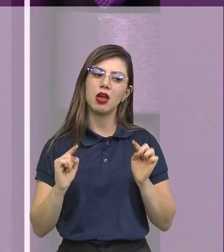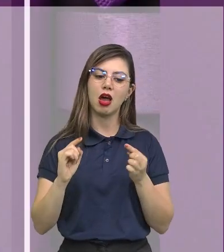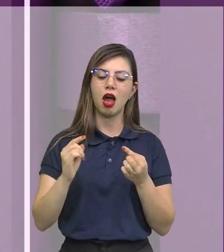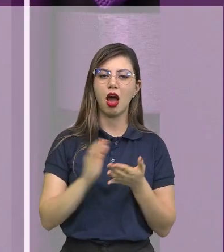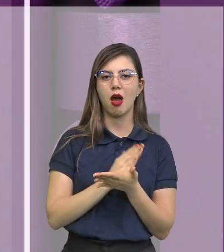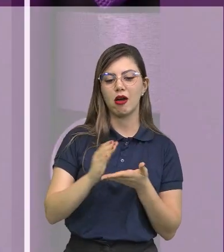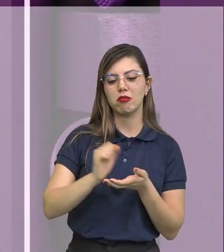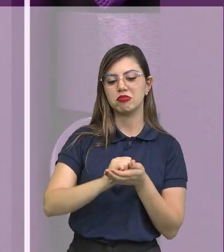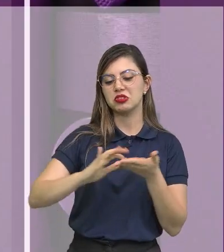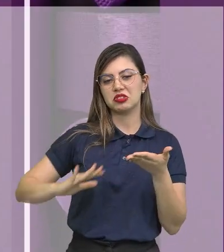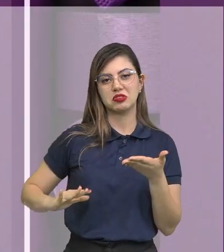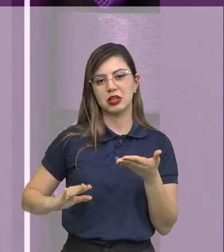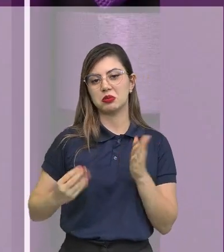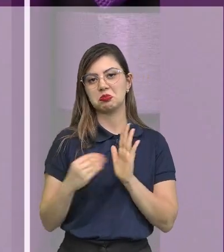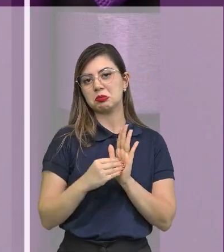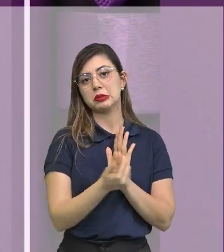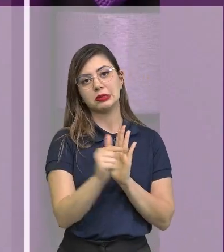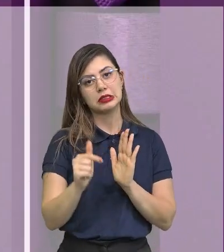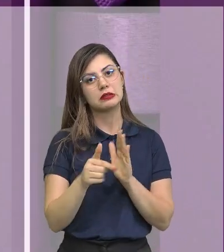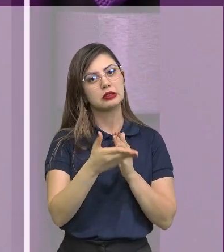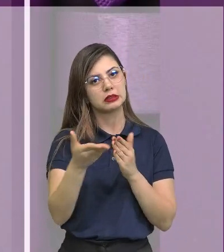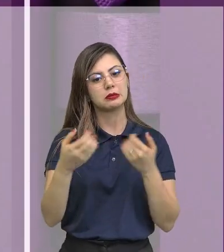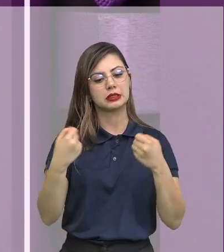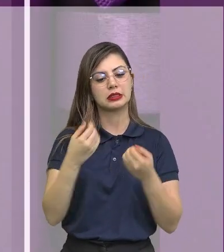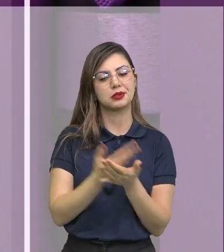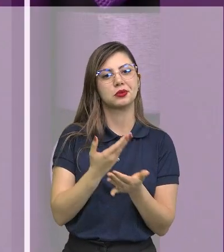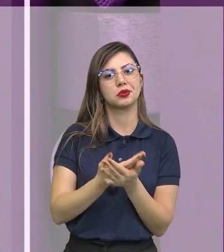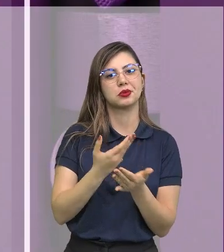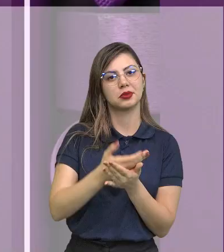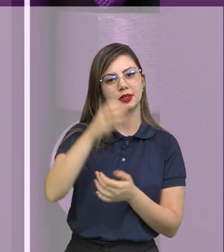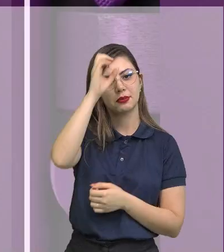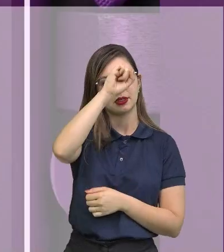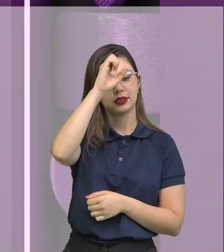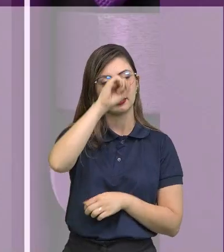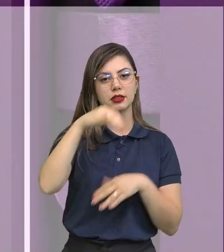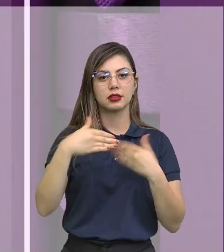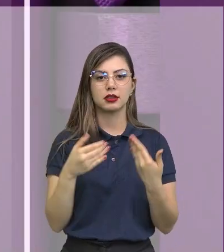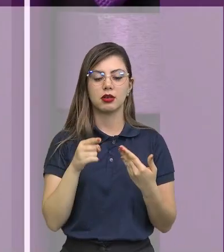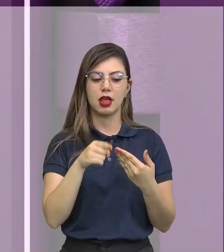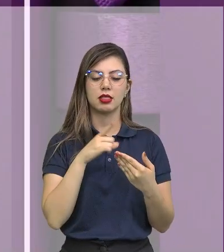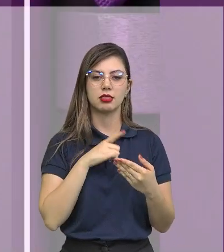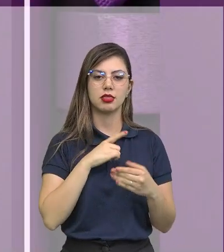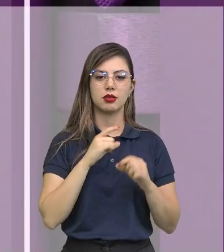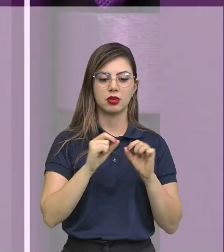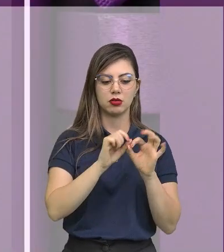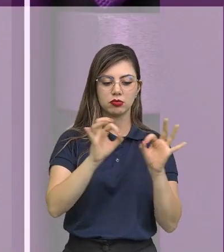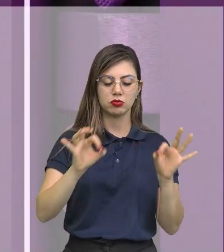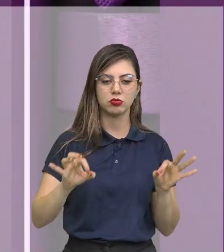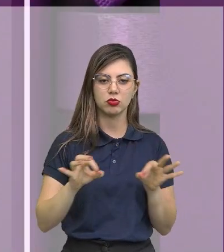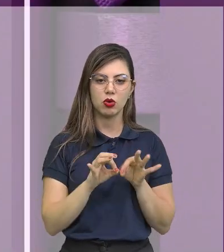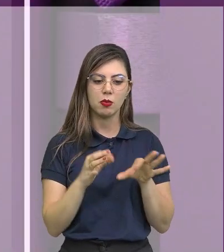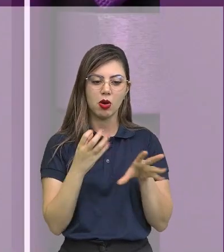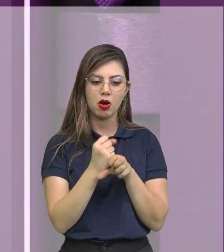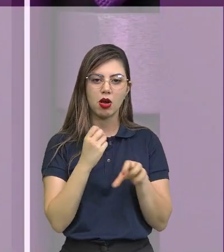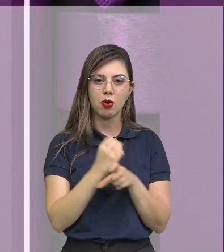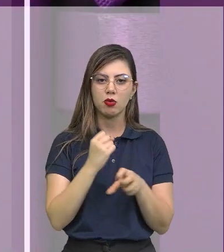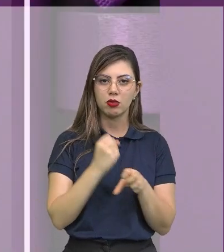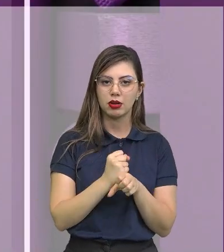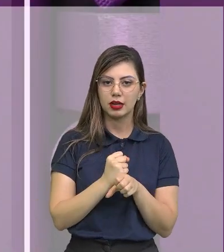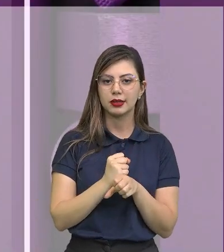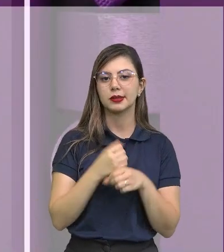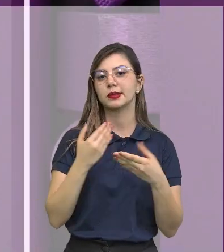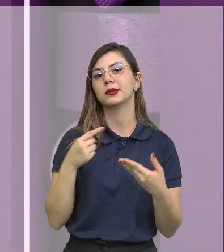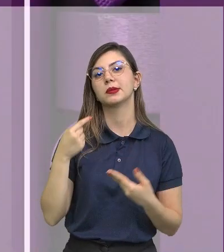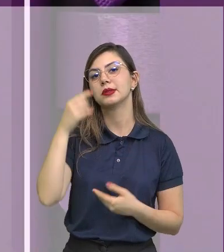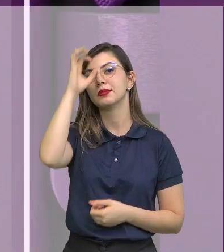exigir esse conhecimento de você, tudo bem? Então, ao calcular o volume de um cubo ali em 2 unidades diferentes, qual é a conclusão que a gente